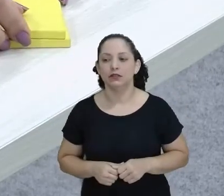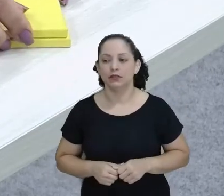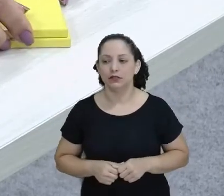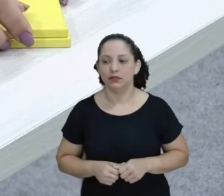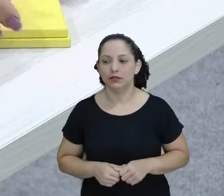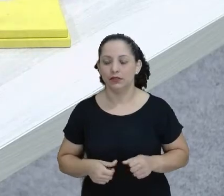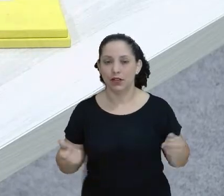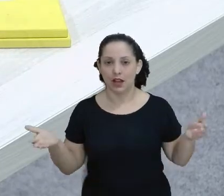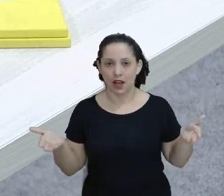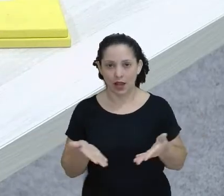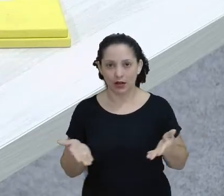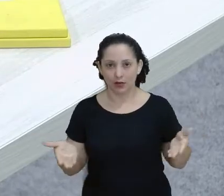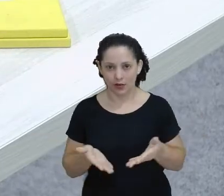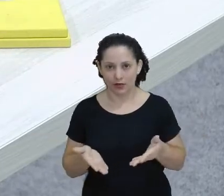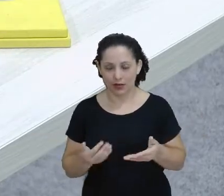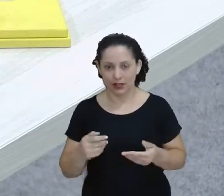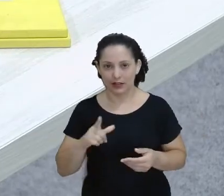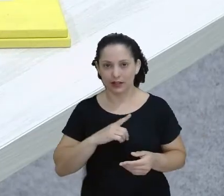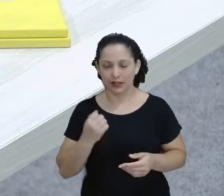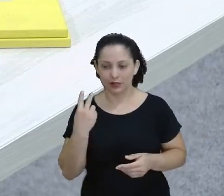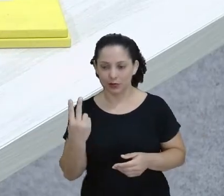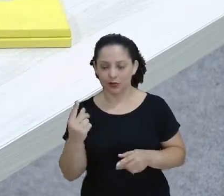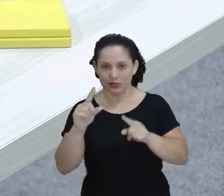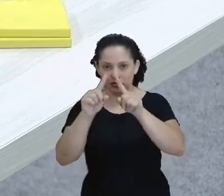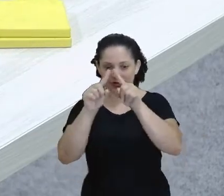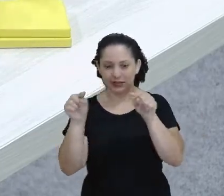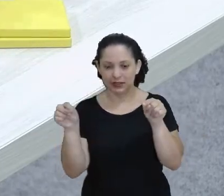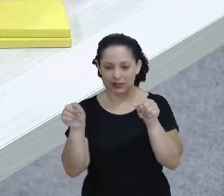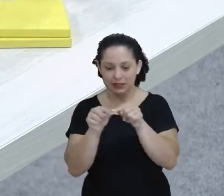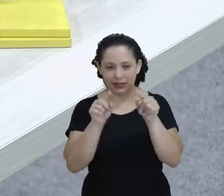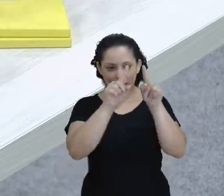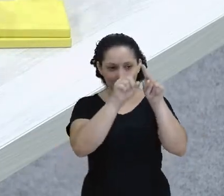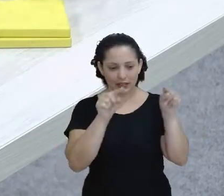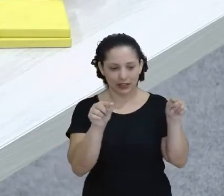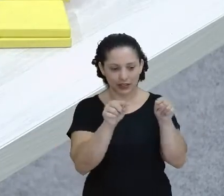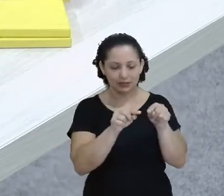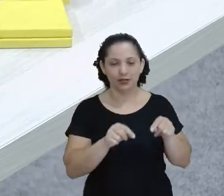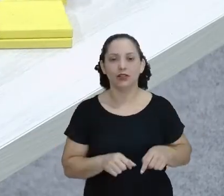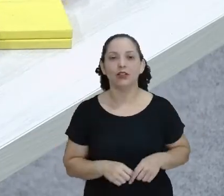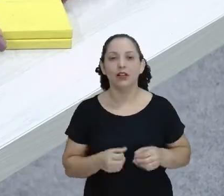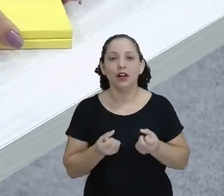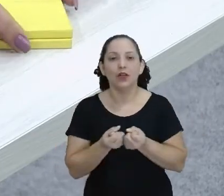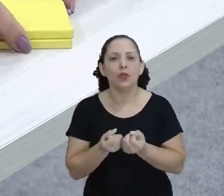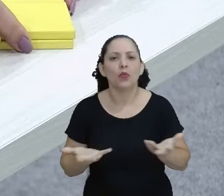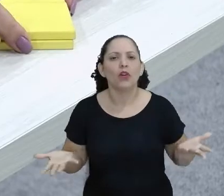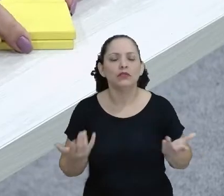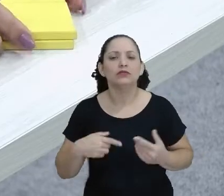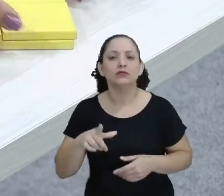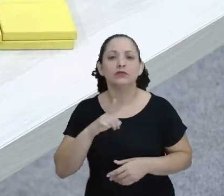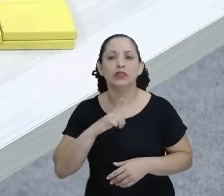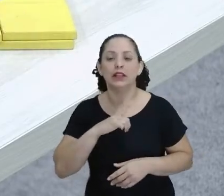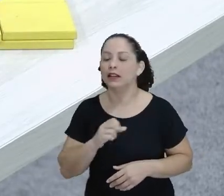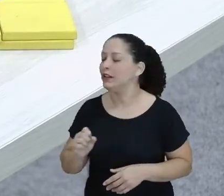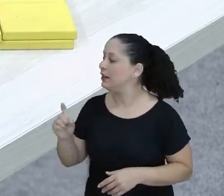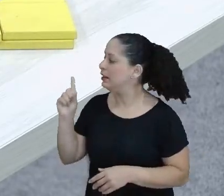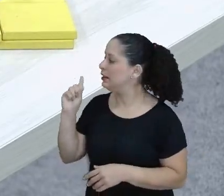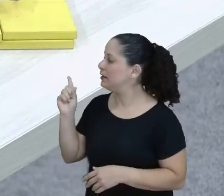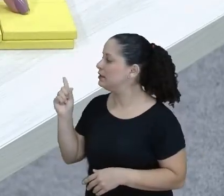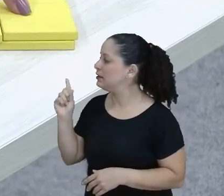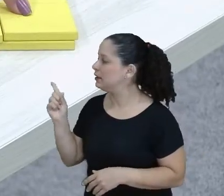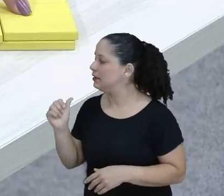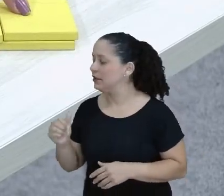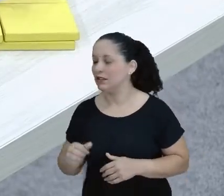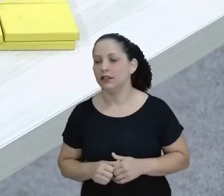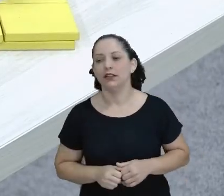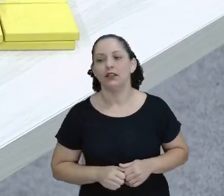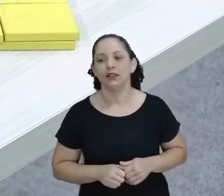vou sobrepor os dois triângulos. Então, quantas unidades de medida tem esse triângulo maior?